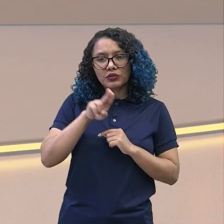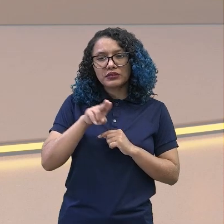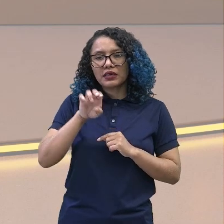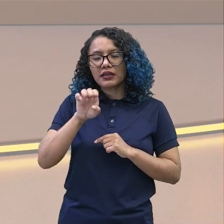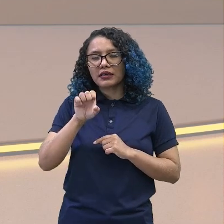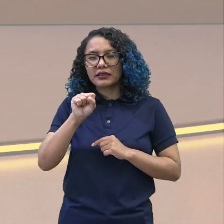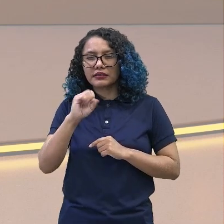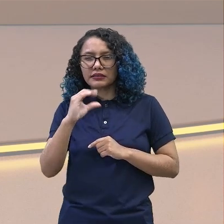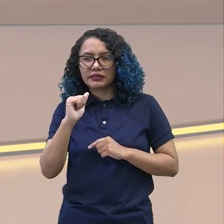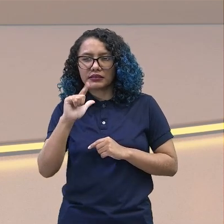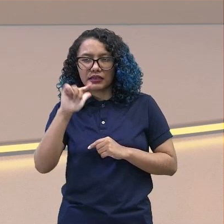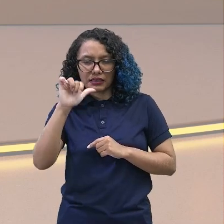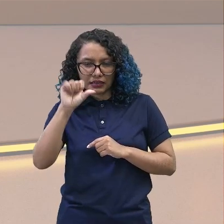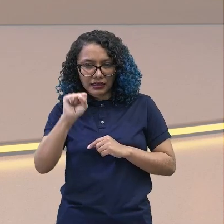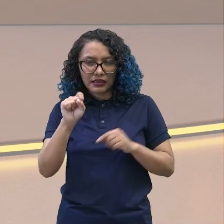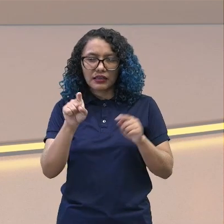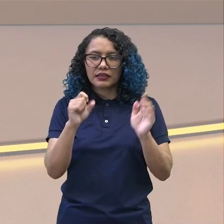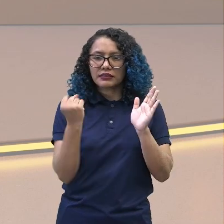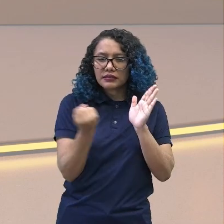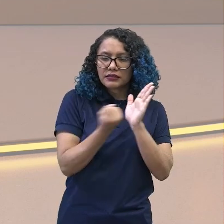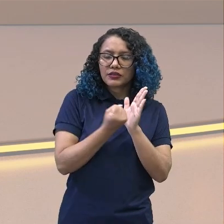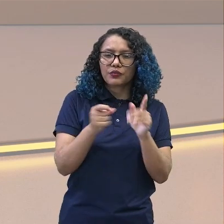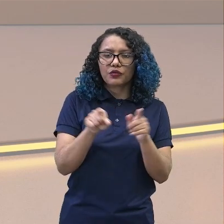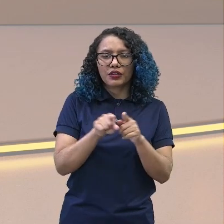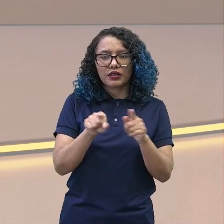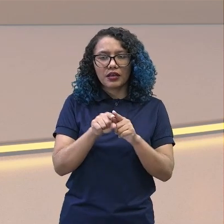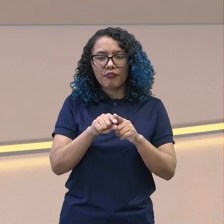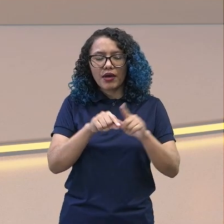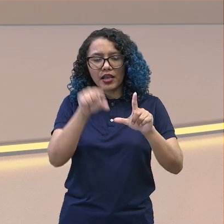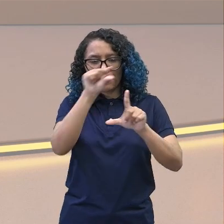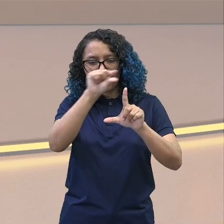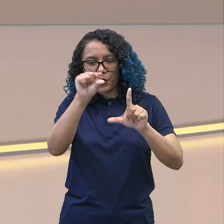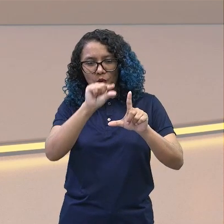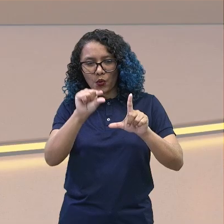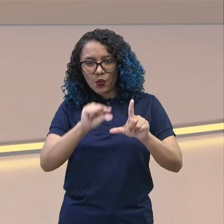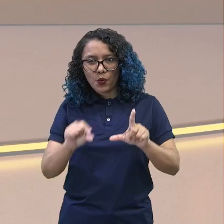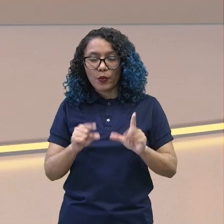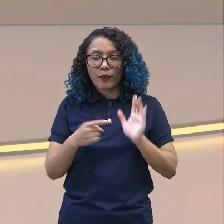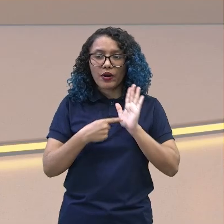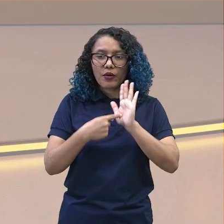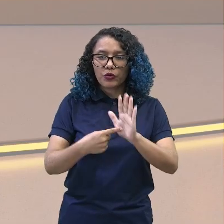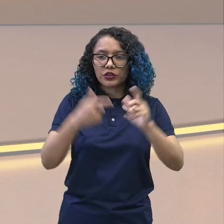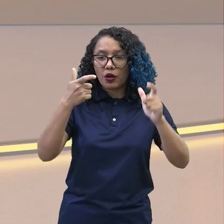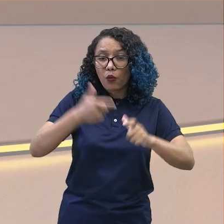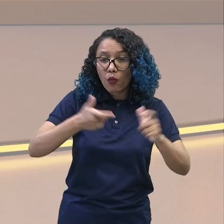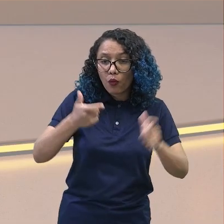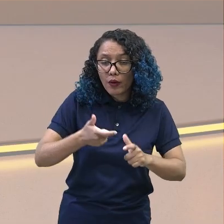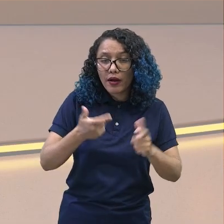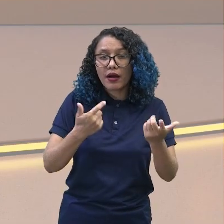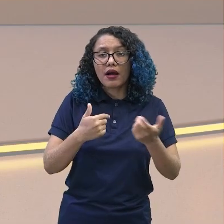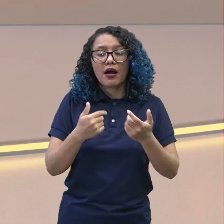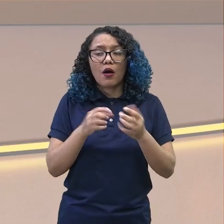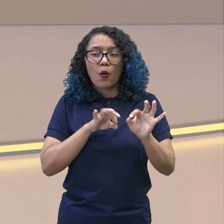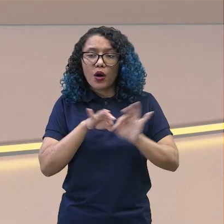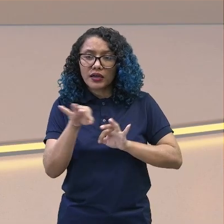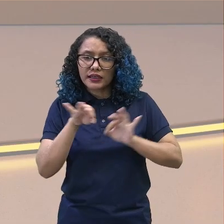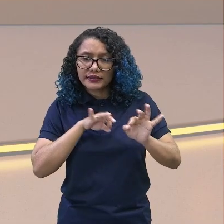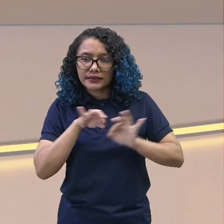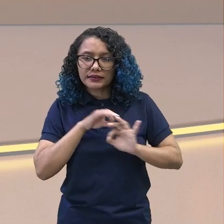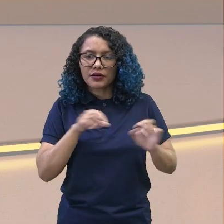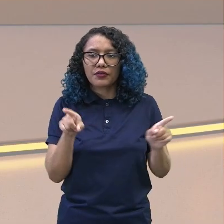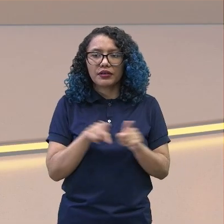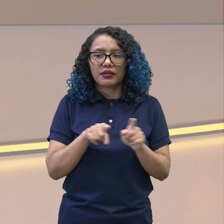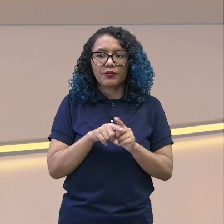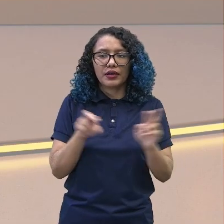escalas, símbolos e legendas para mostrar a localização, a distribuição, as relações